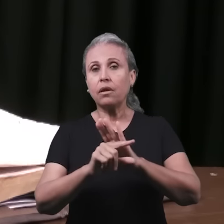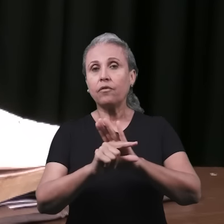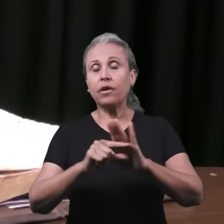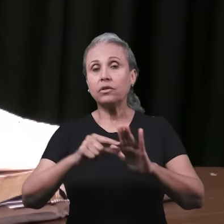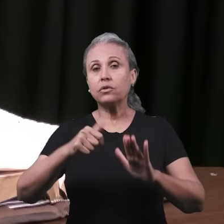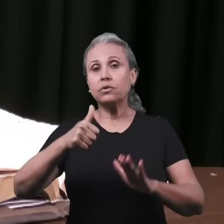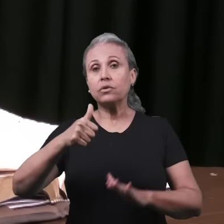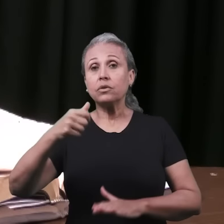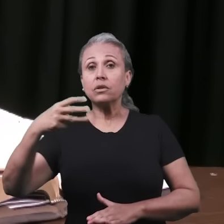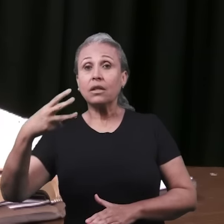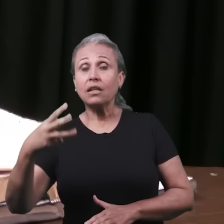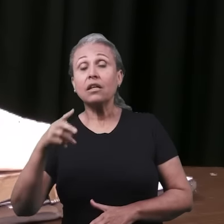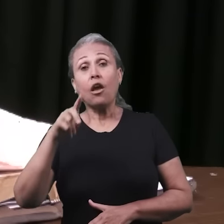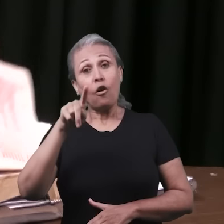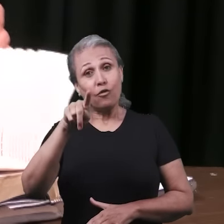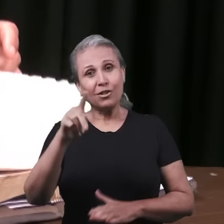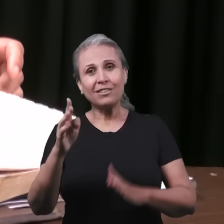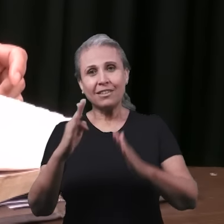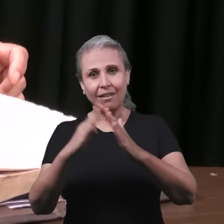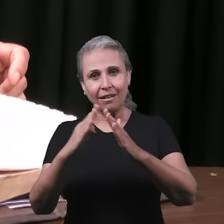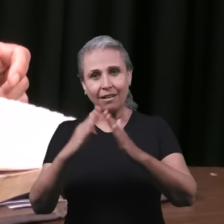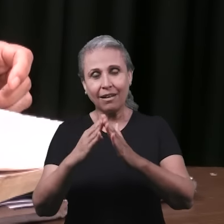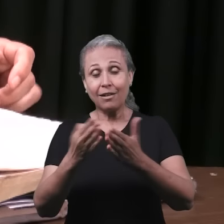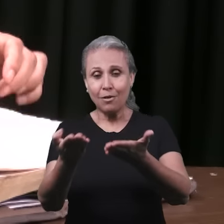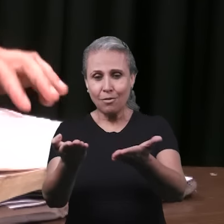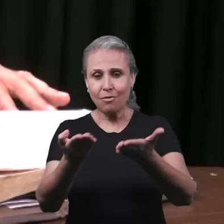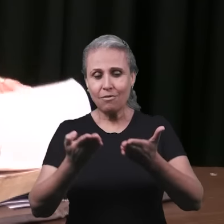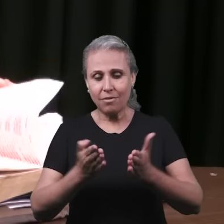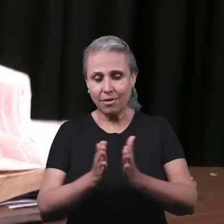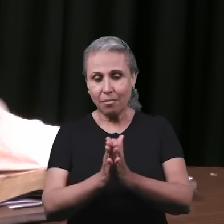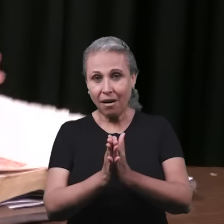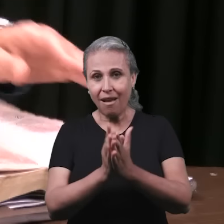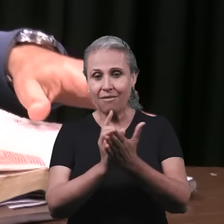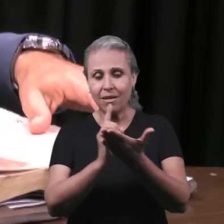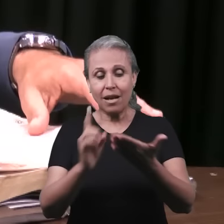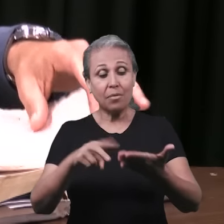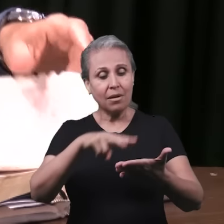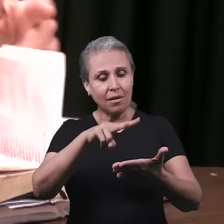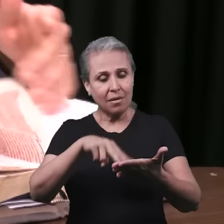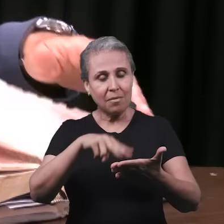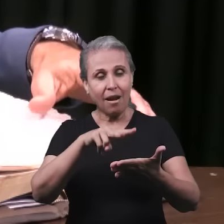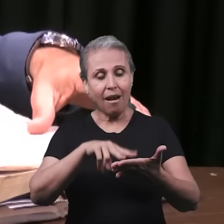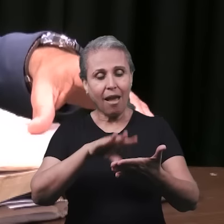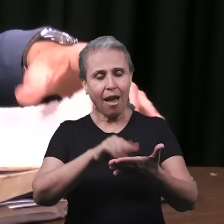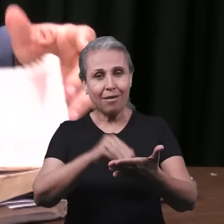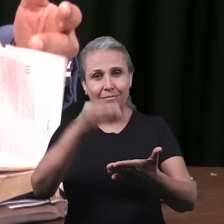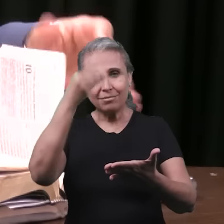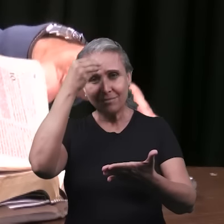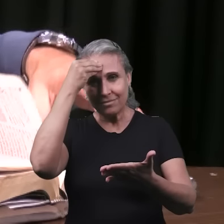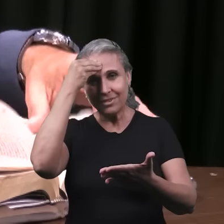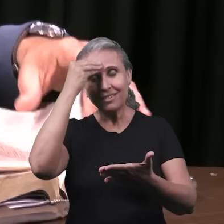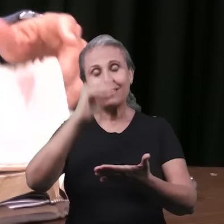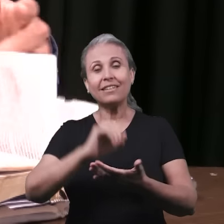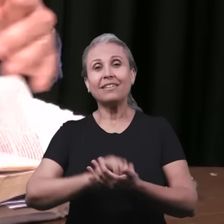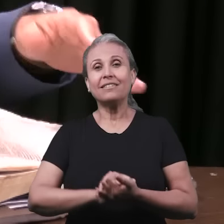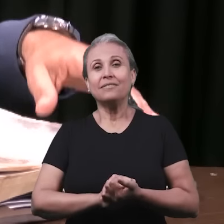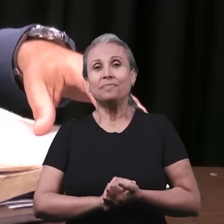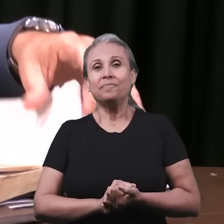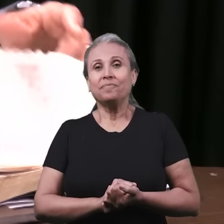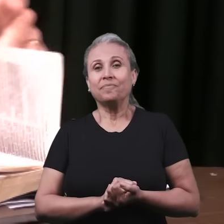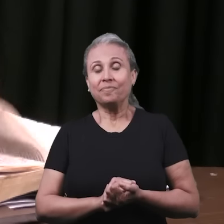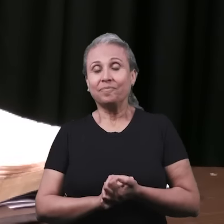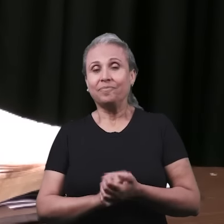13. Você que está na sua casa, eu convido também para abrir a palavra de Deus, para que juntos possamos